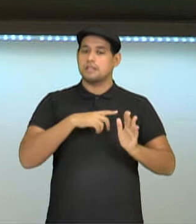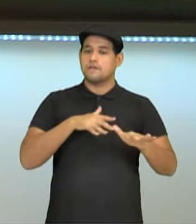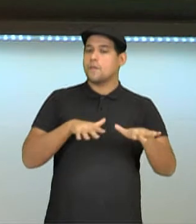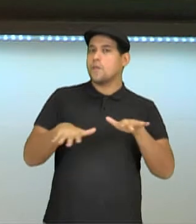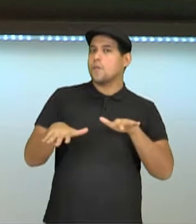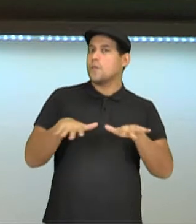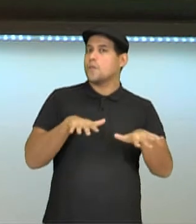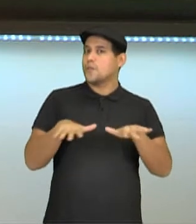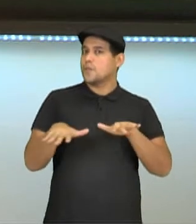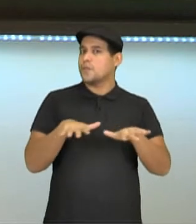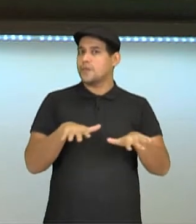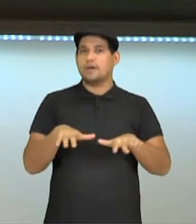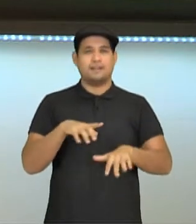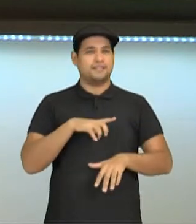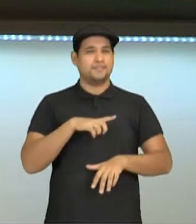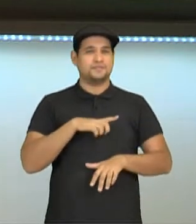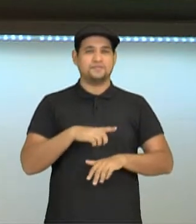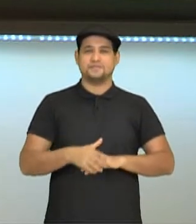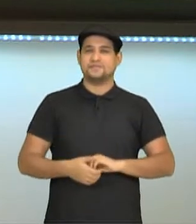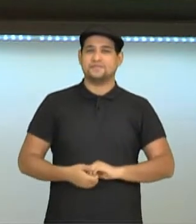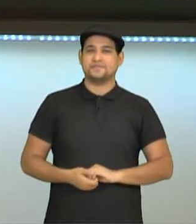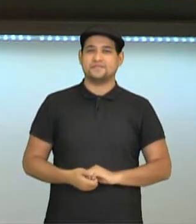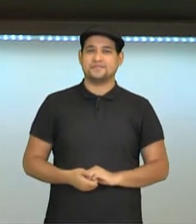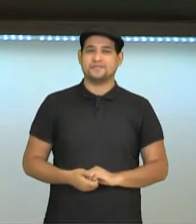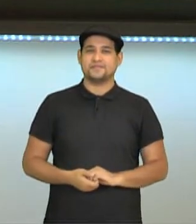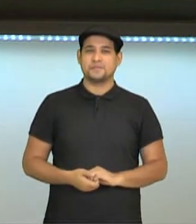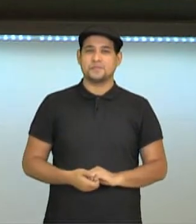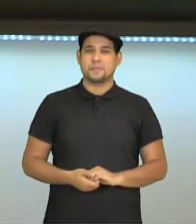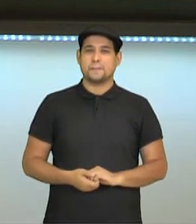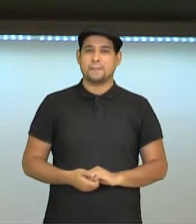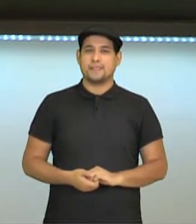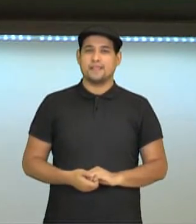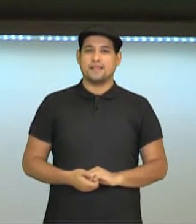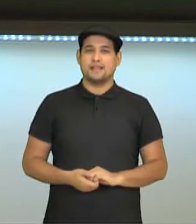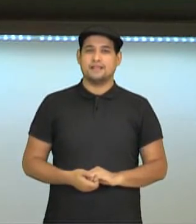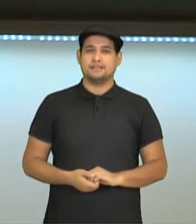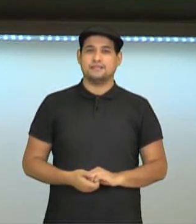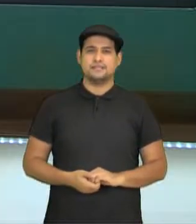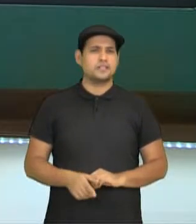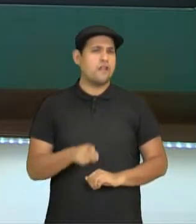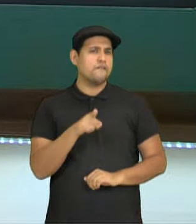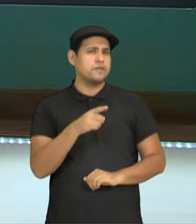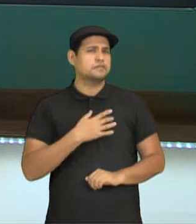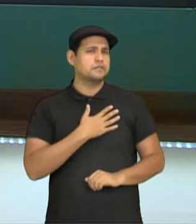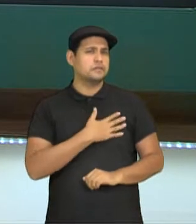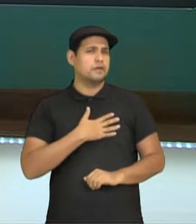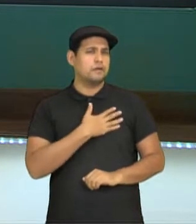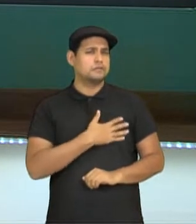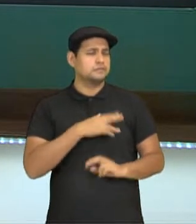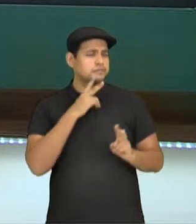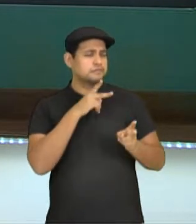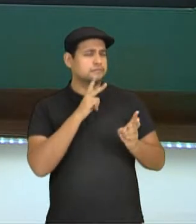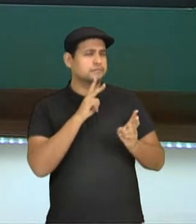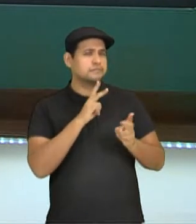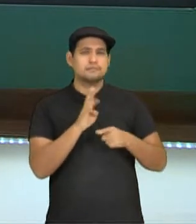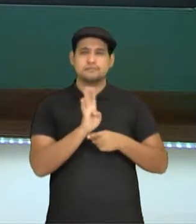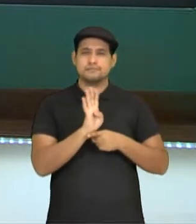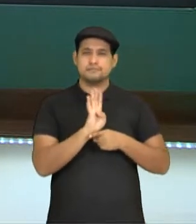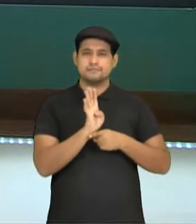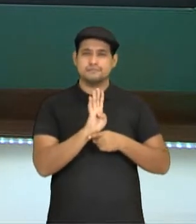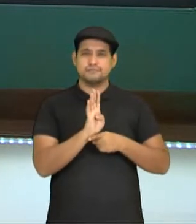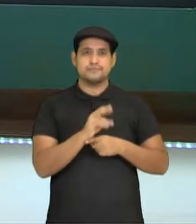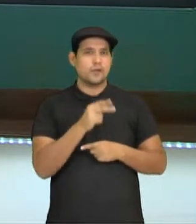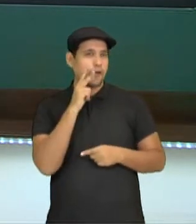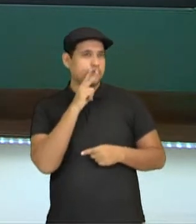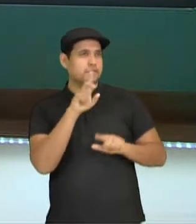que eles tivessem essa vida. Você gosta de assistir filmes?